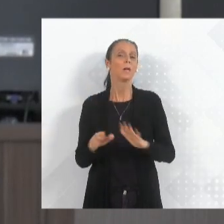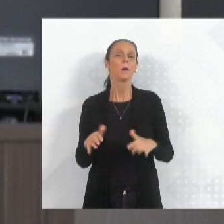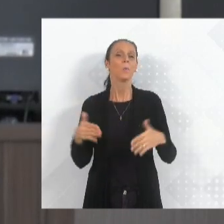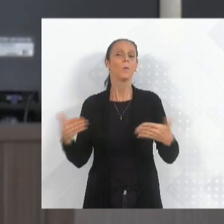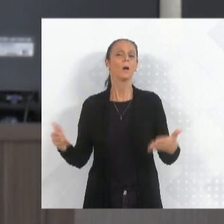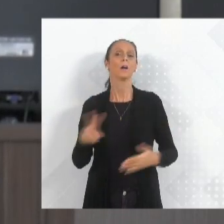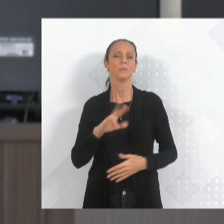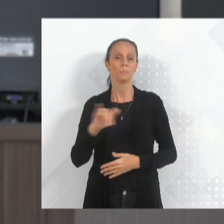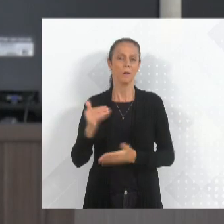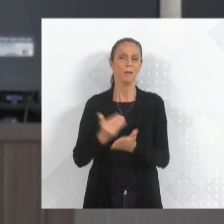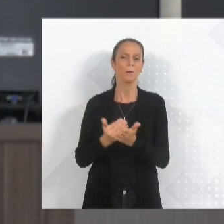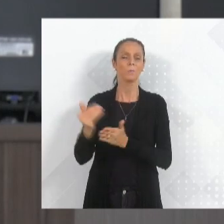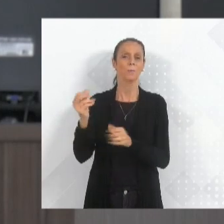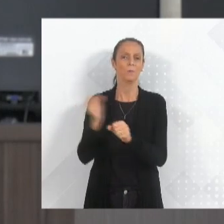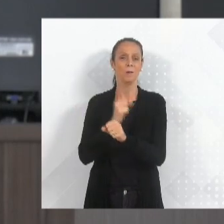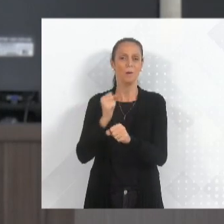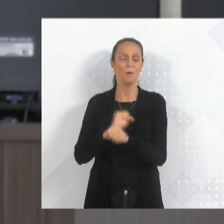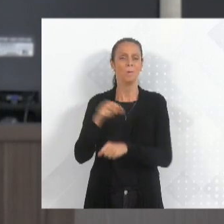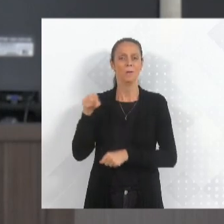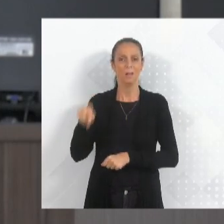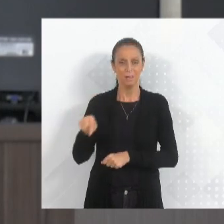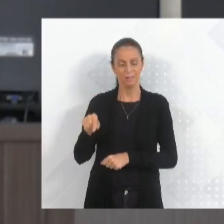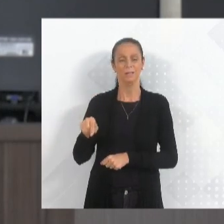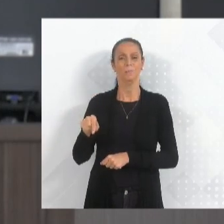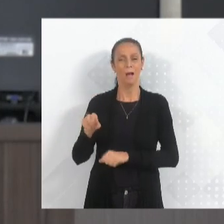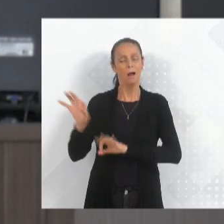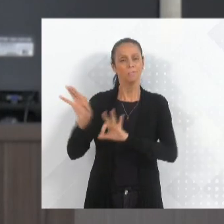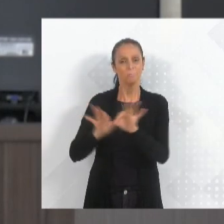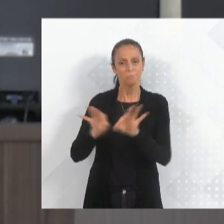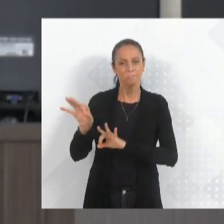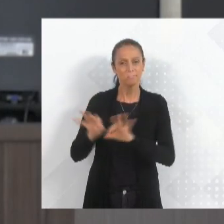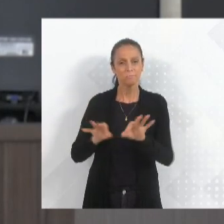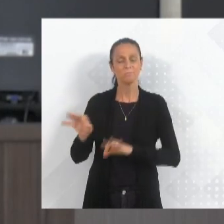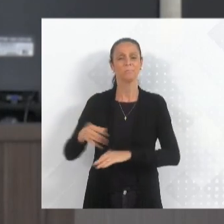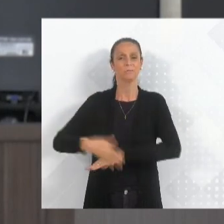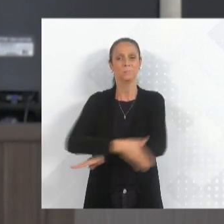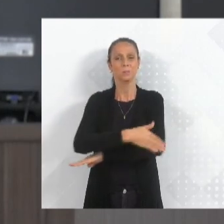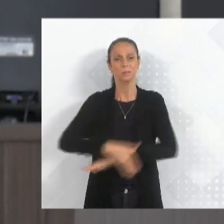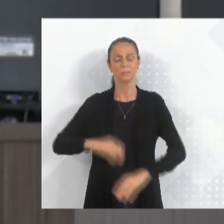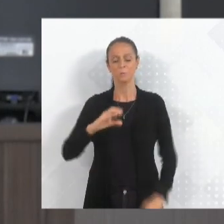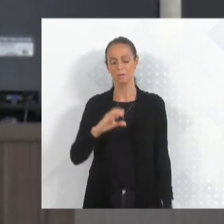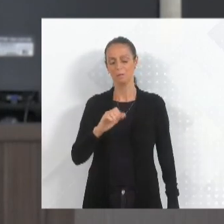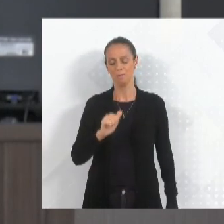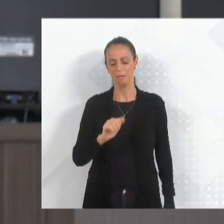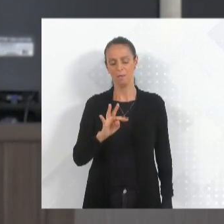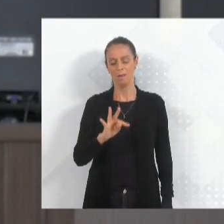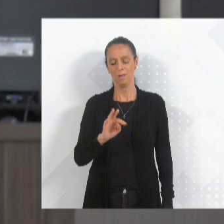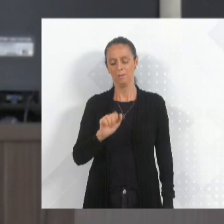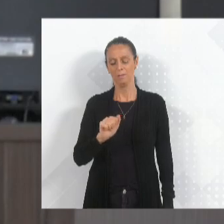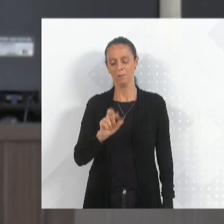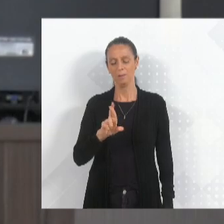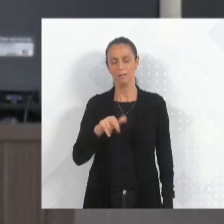dessa obra, dessa contenção ali com relação à rua Catarina Abreu Coelho?